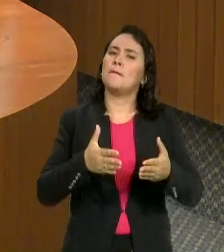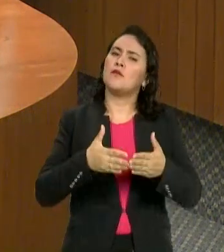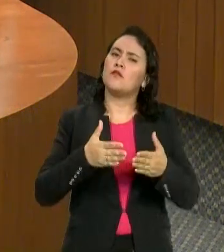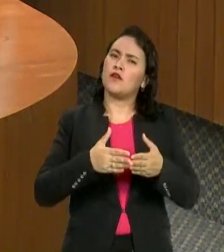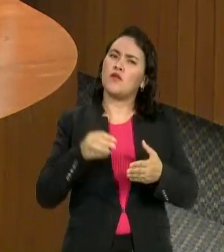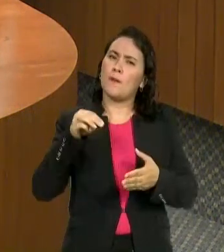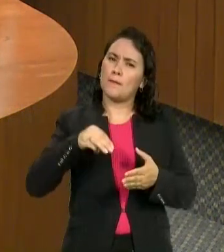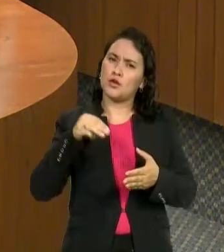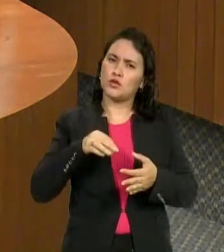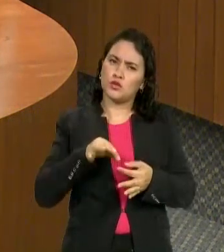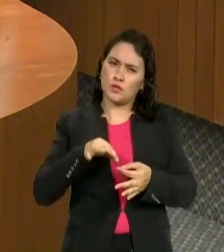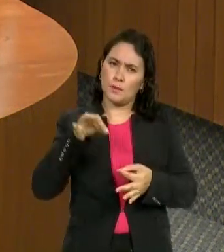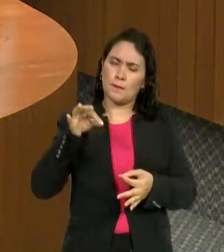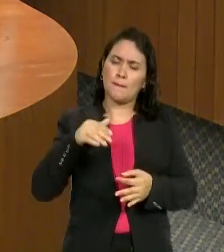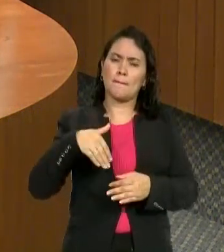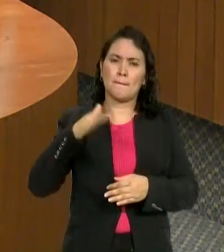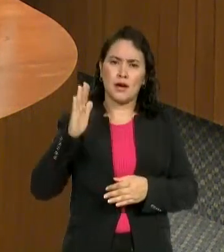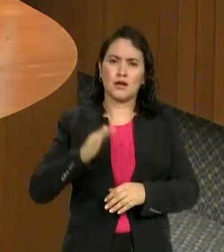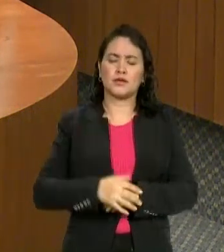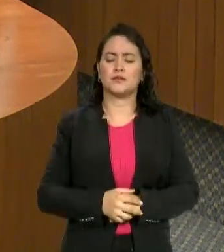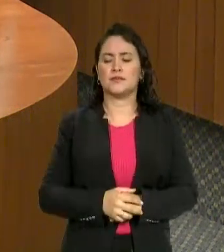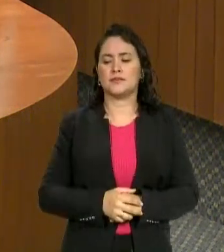Presidente.